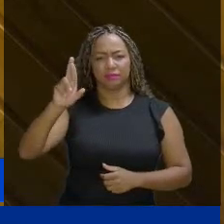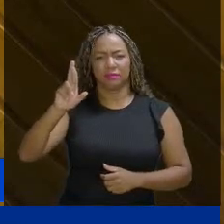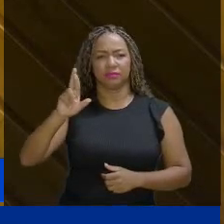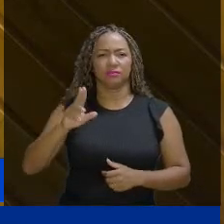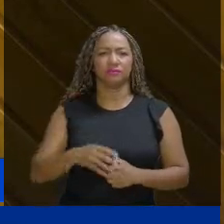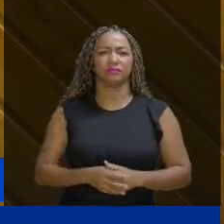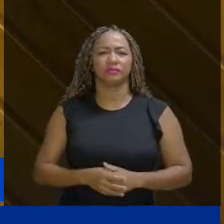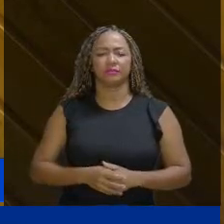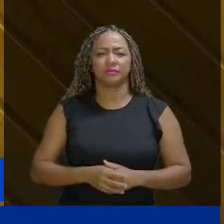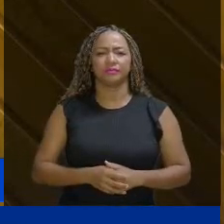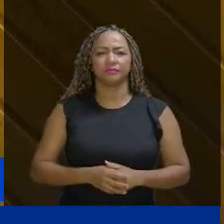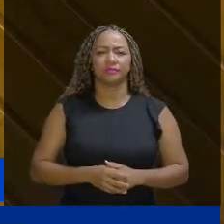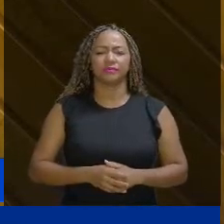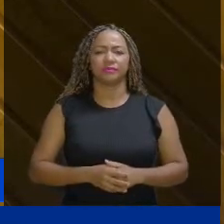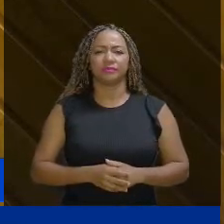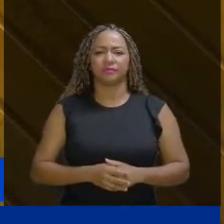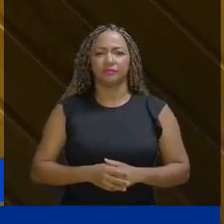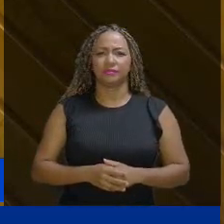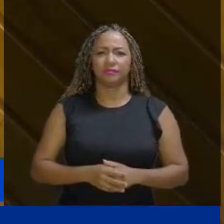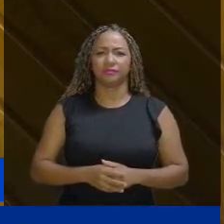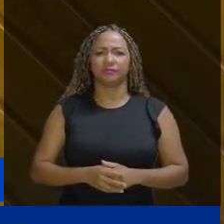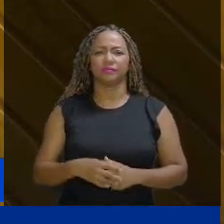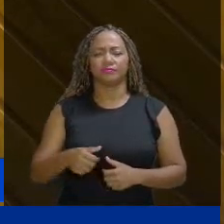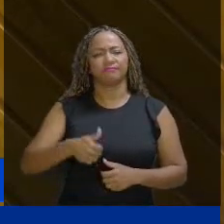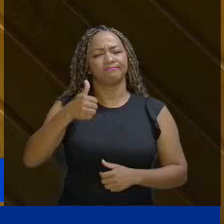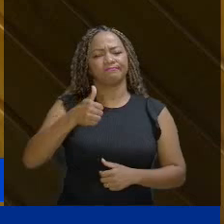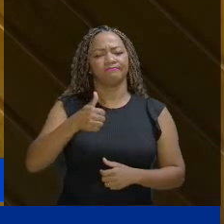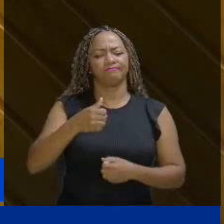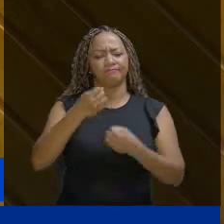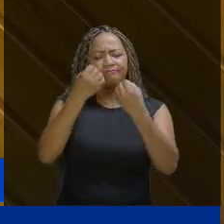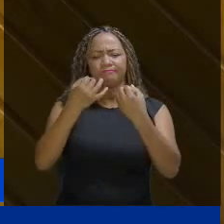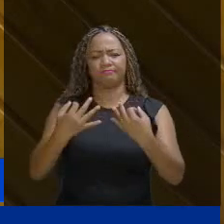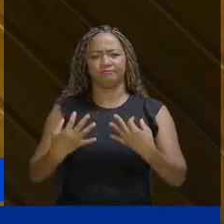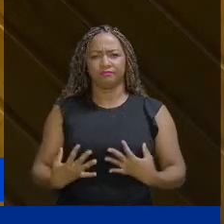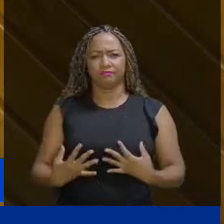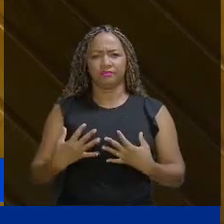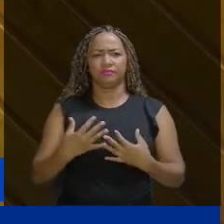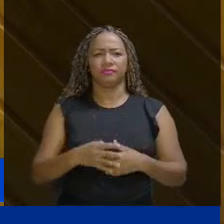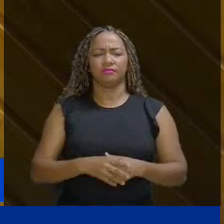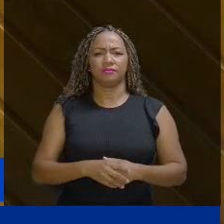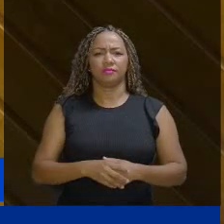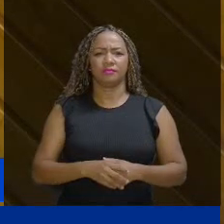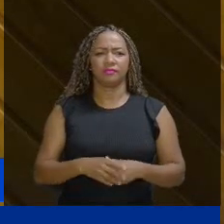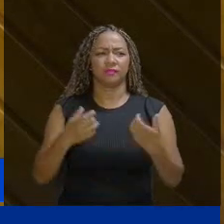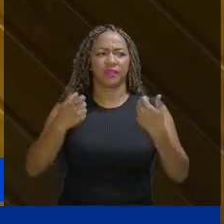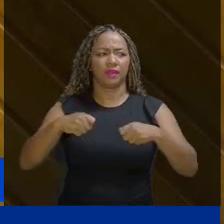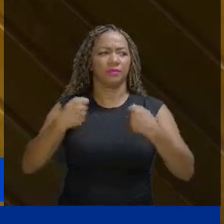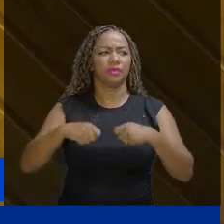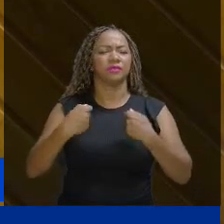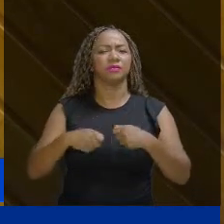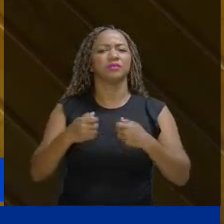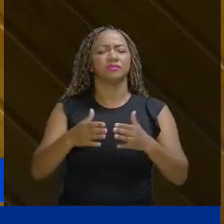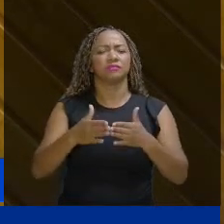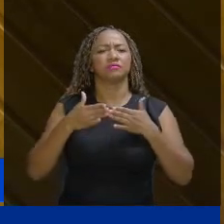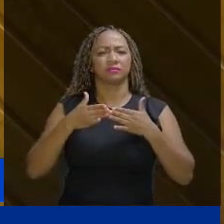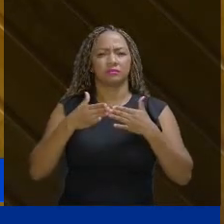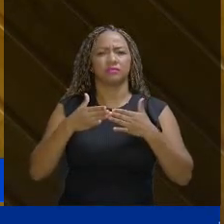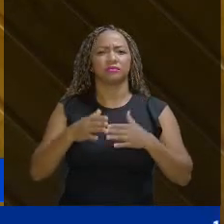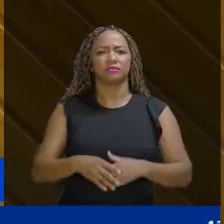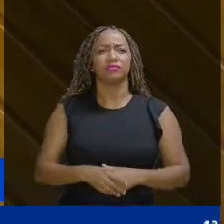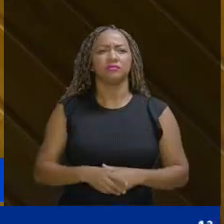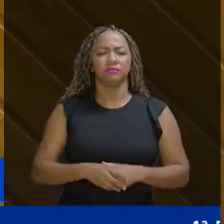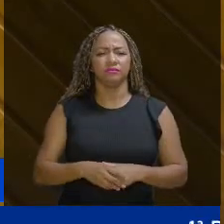fazer uma primeira preliminar que eu preciso fazer a pedido dos